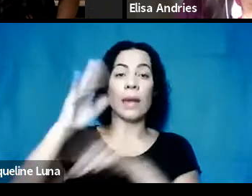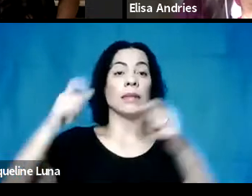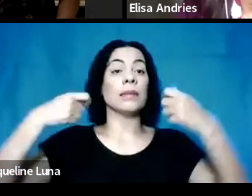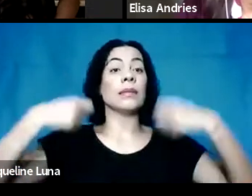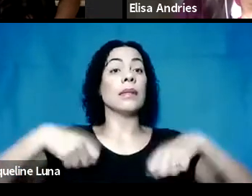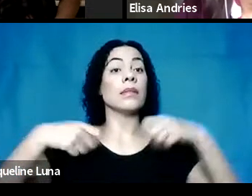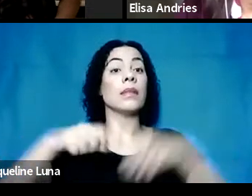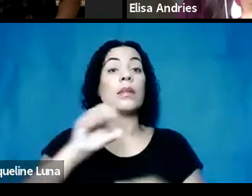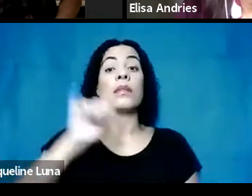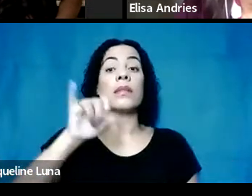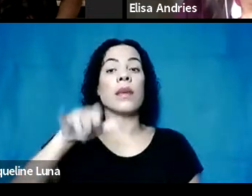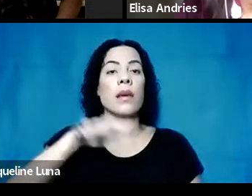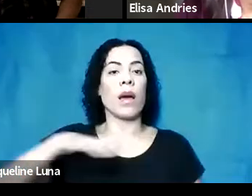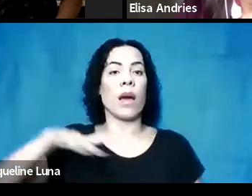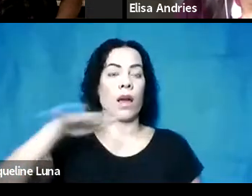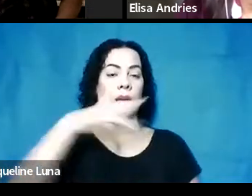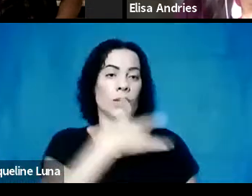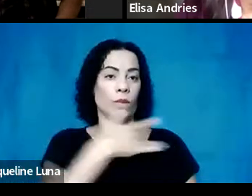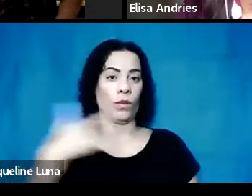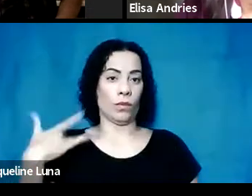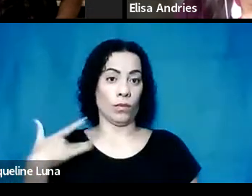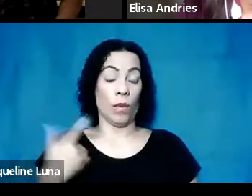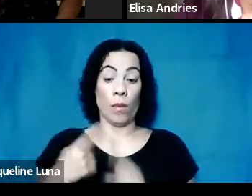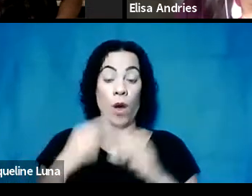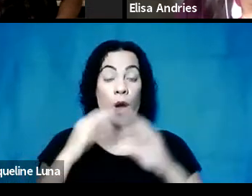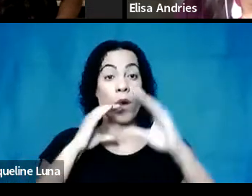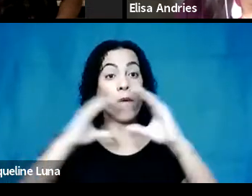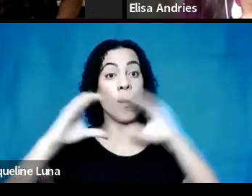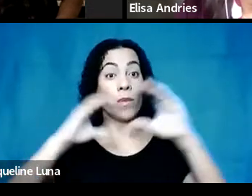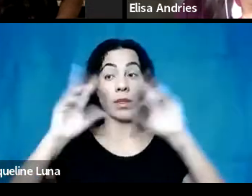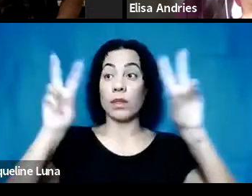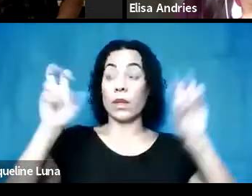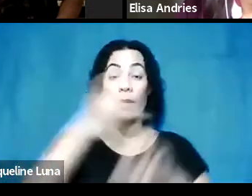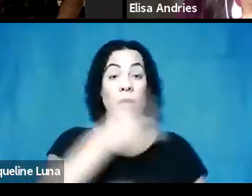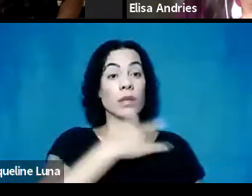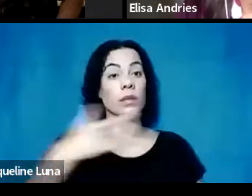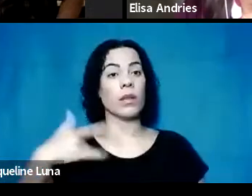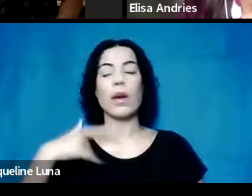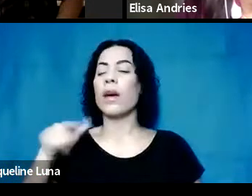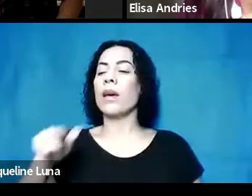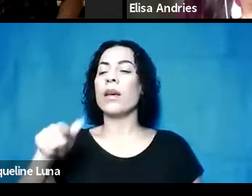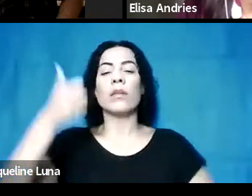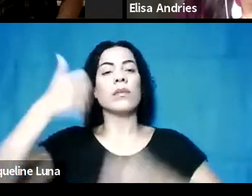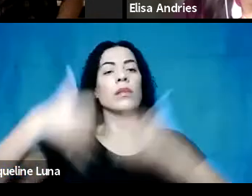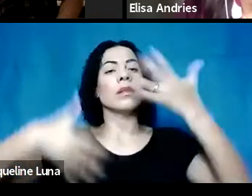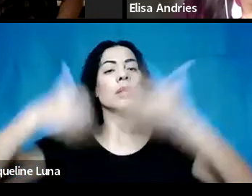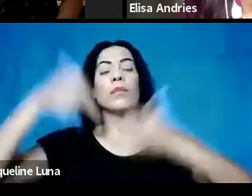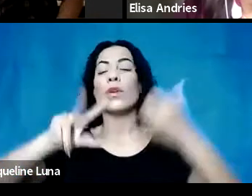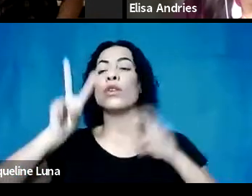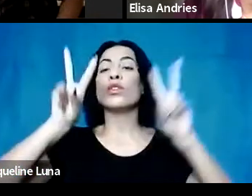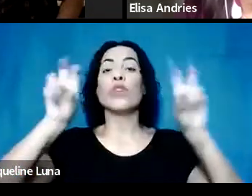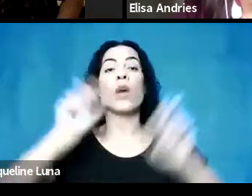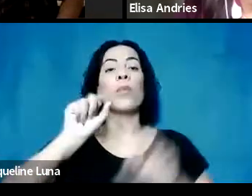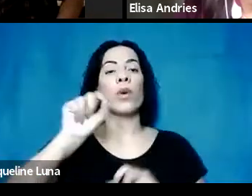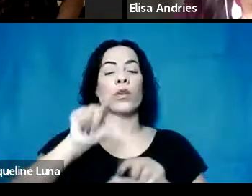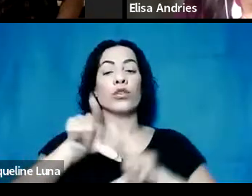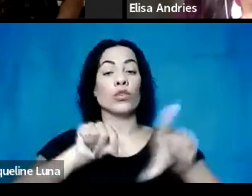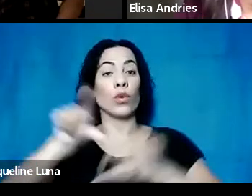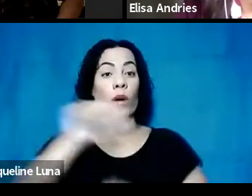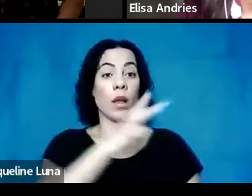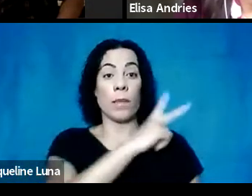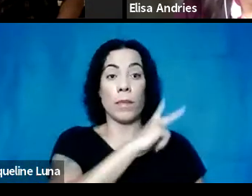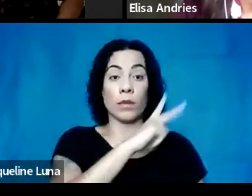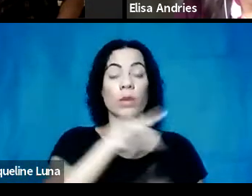saúde. A comunicação, quando o tema é saúde, ela fala diretamente sobre condutas, escolhas individuais e coletivas